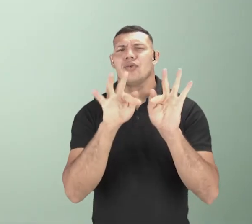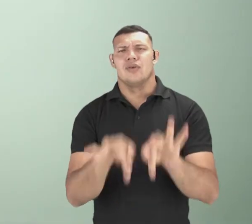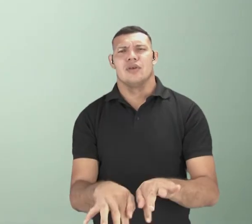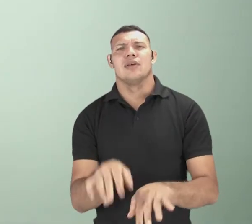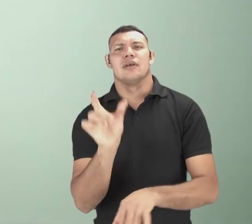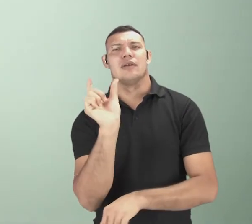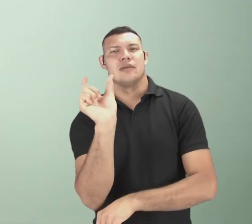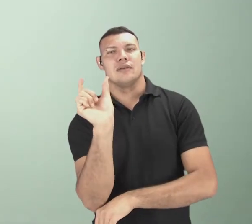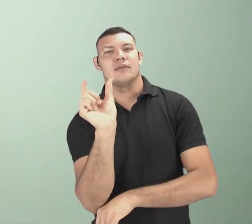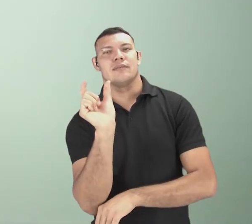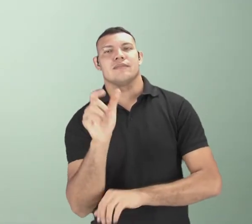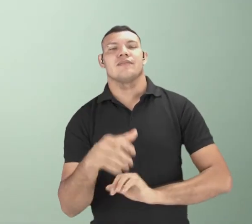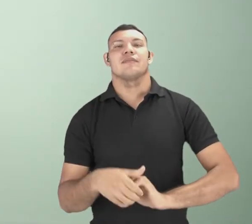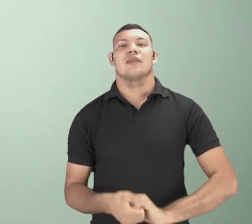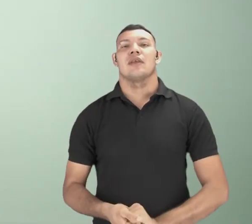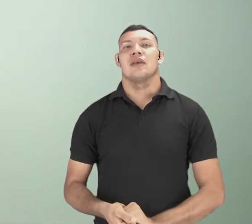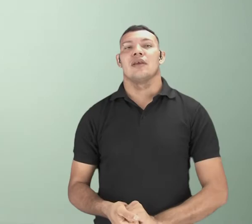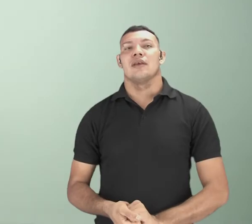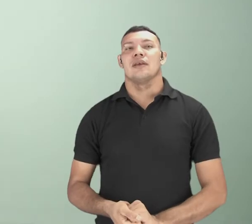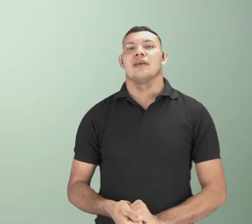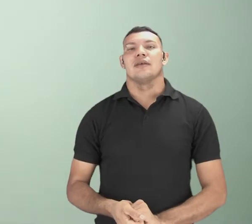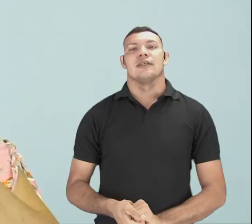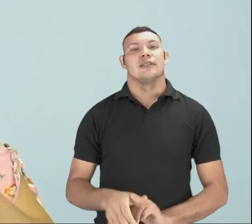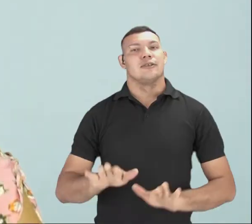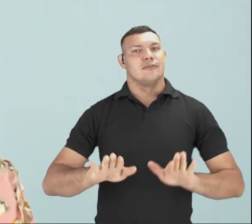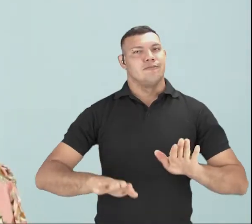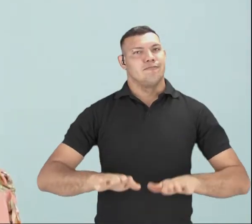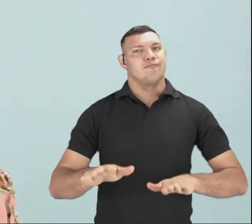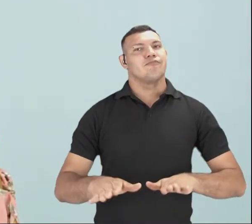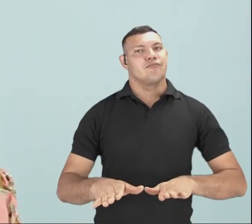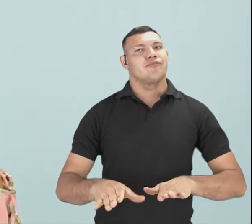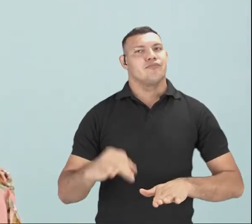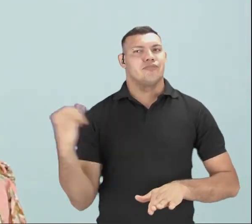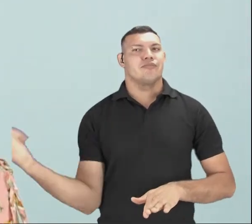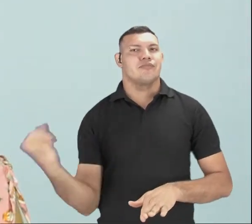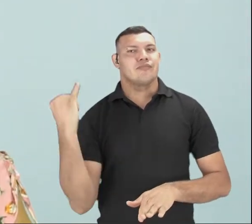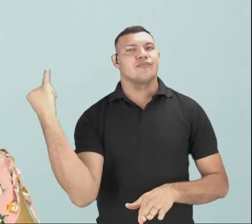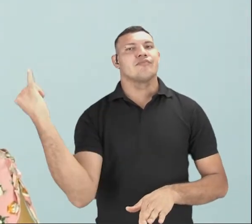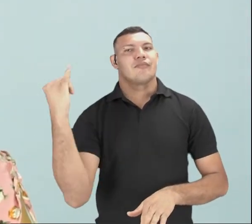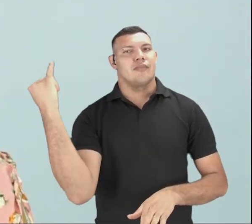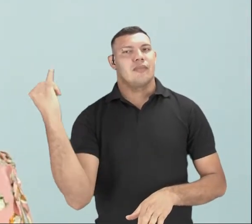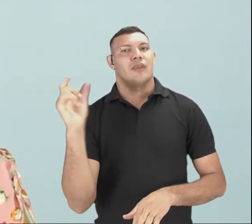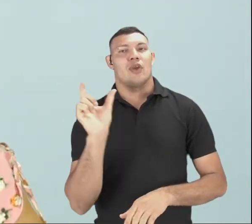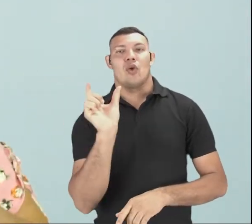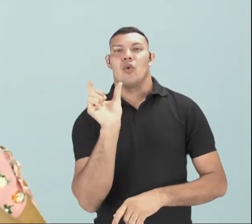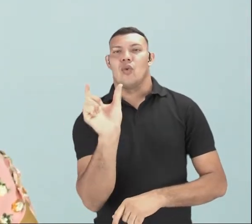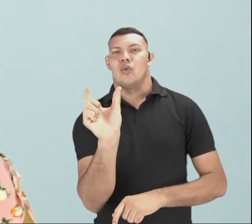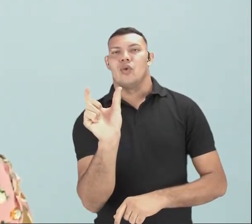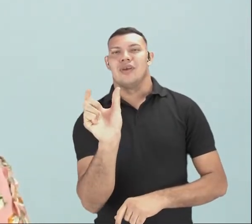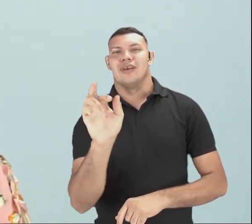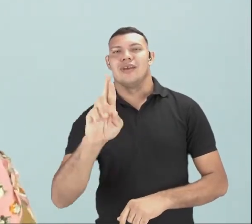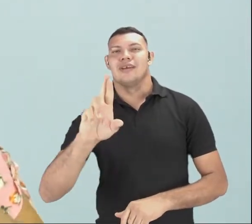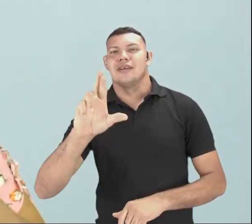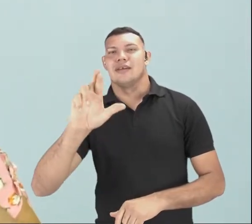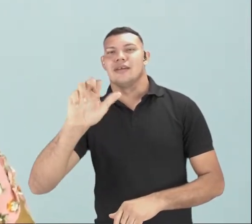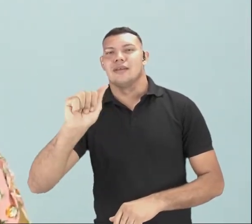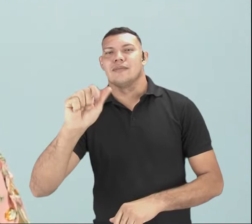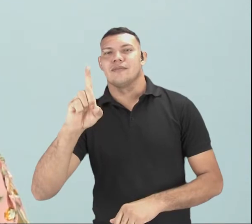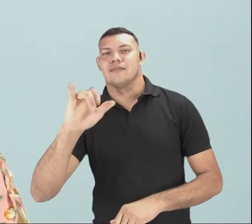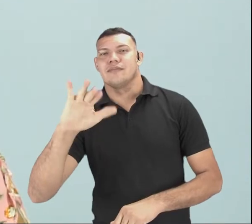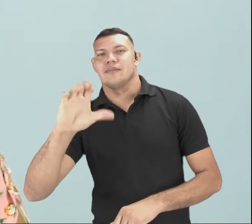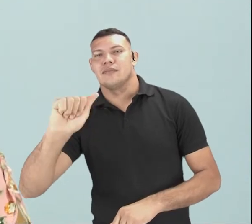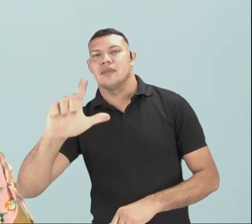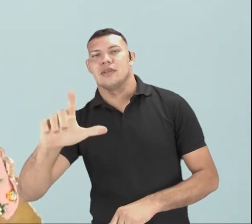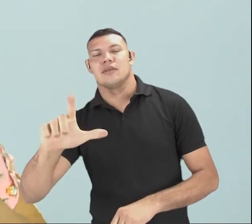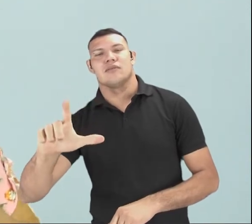final da palavra. No entanto, o que interessa dizer aqui é que o radical permanece o